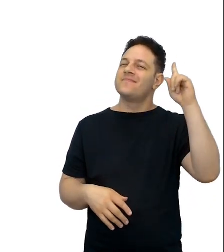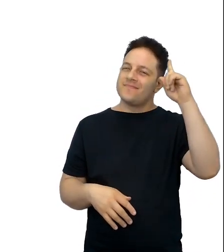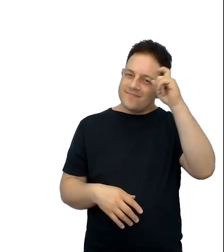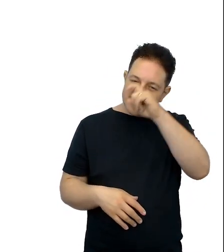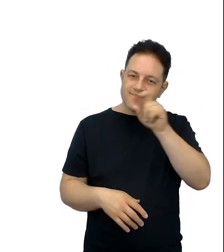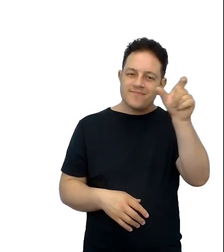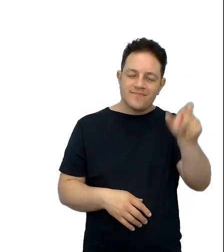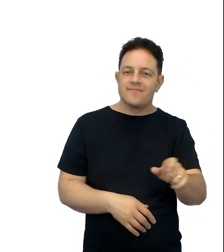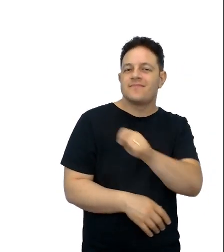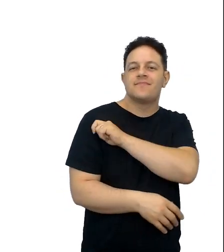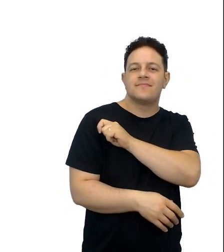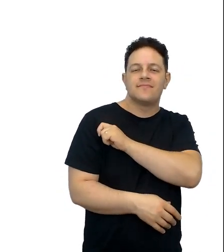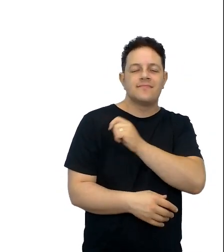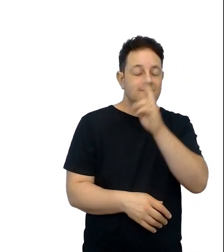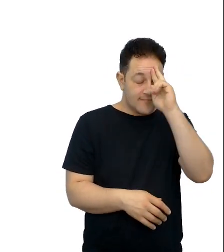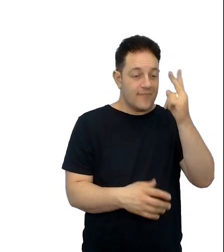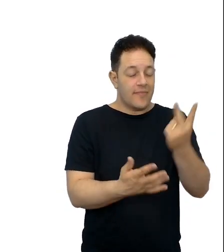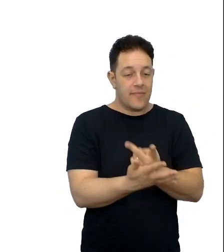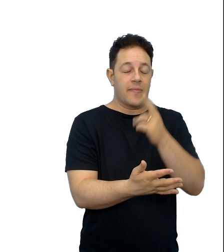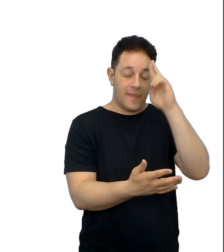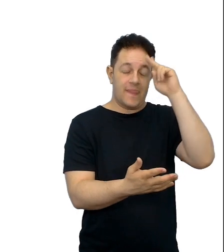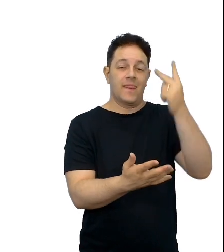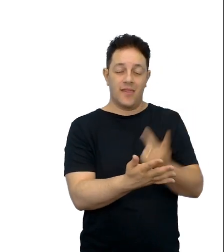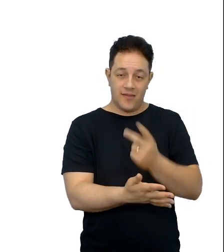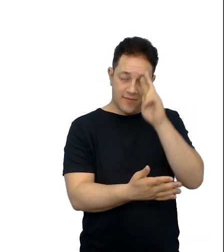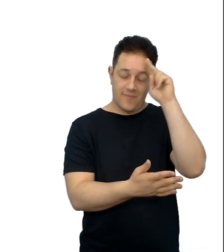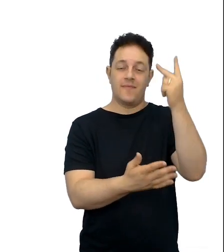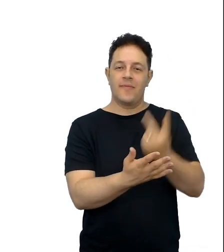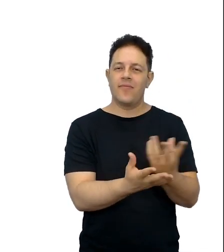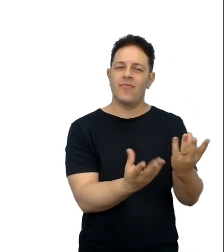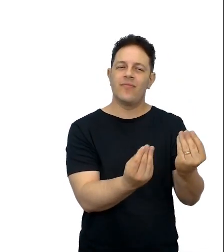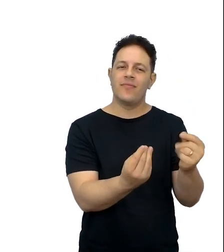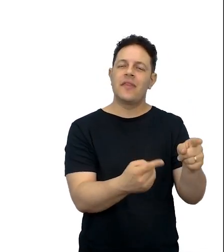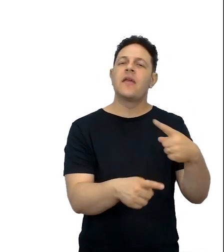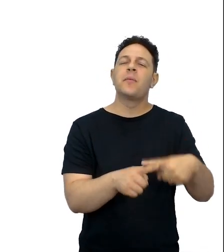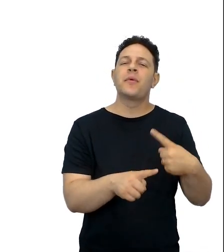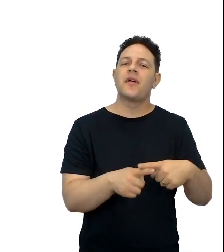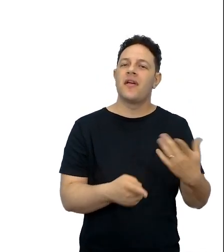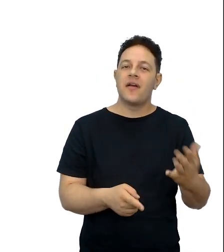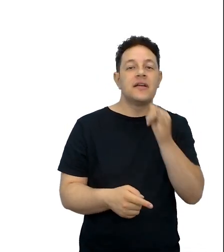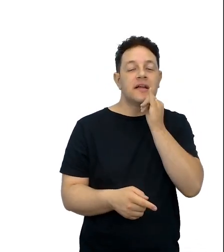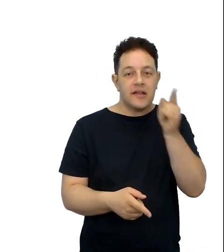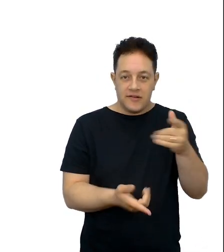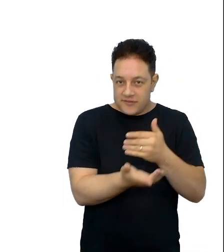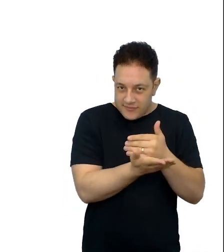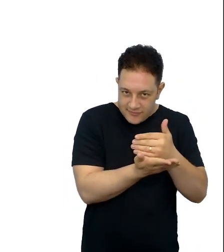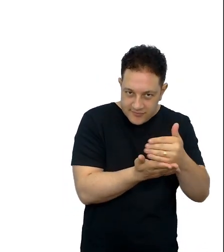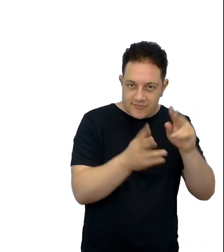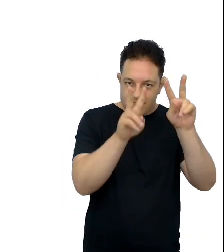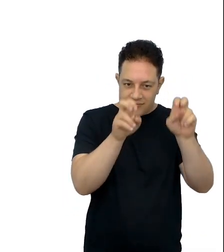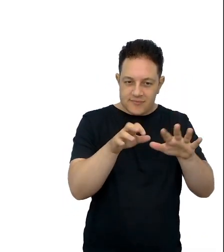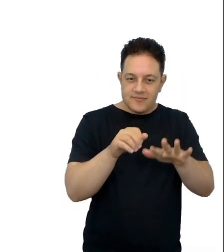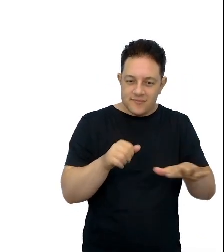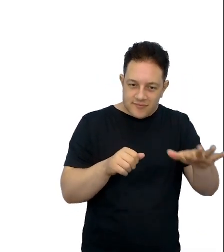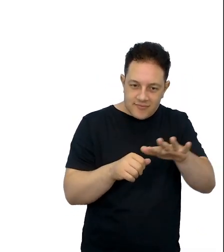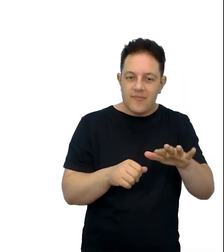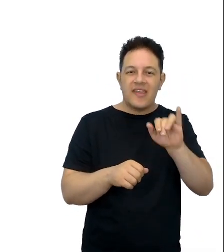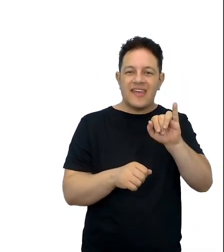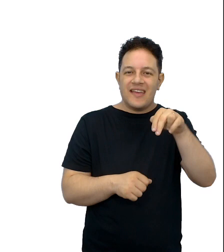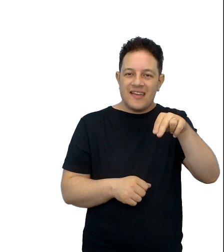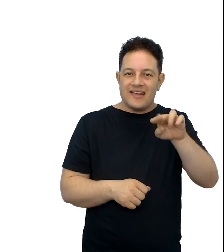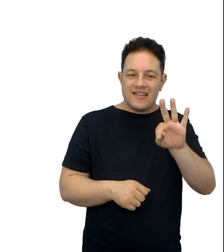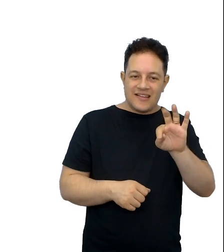estudante, porque tantos erros para o estudante quando a gente começa, quando eles estão trabalhando no campo dos naturais, dos